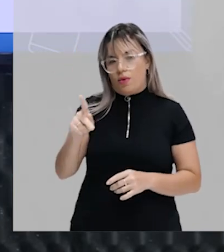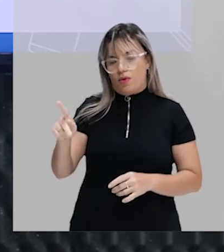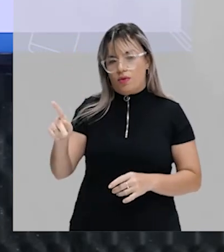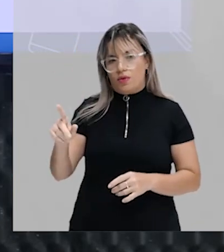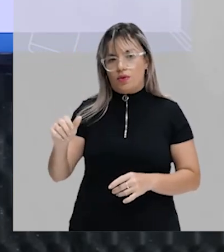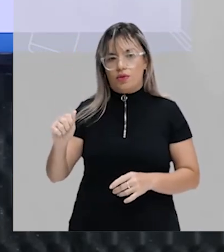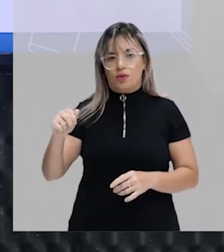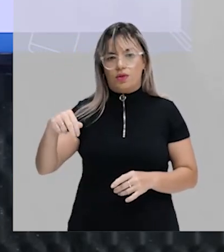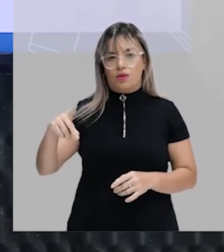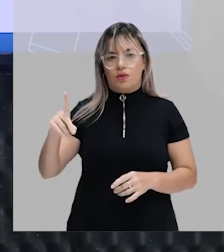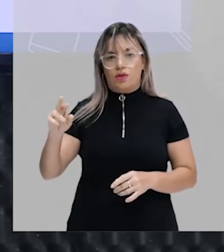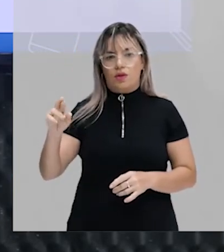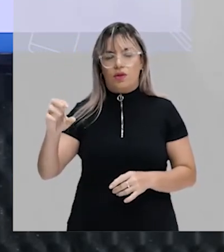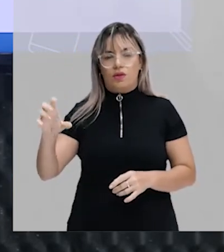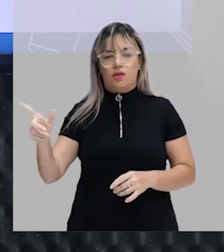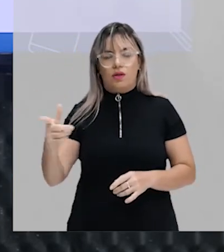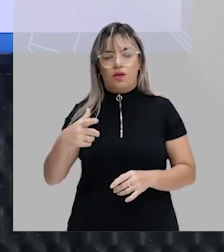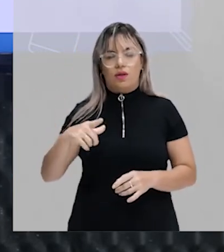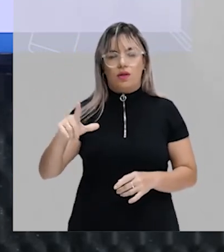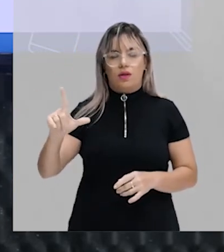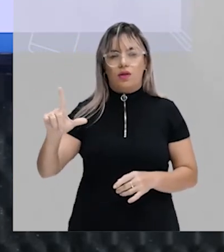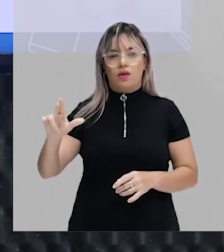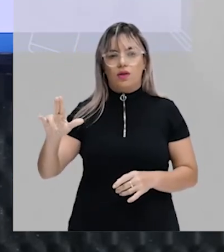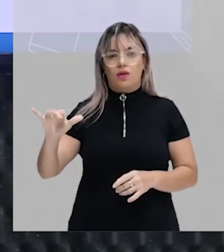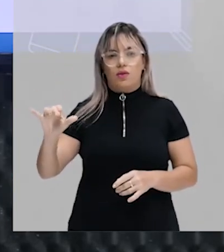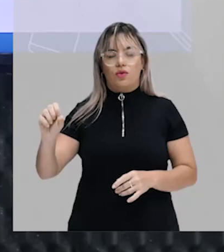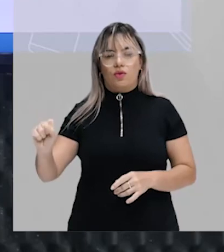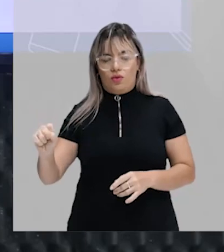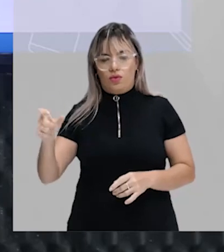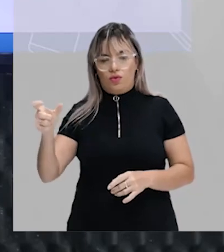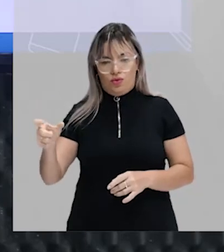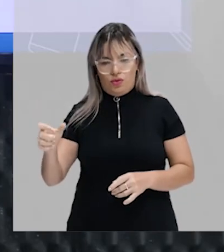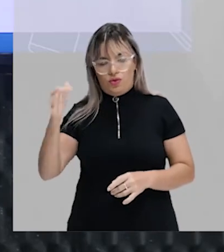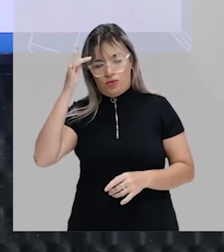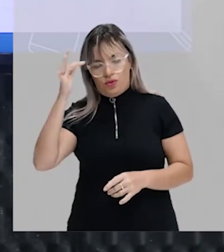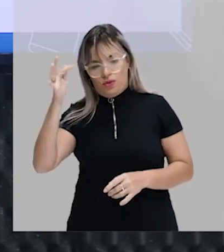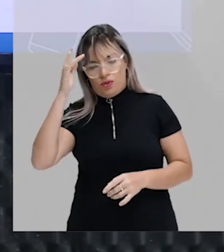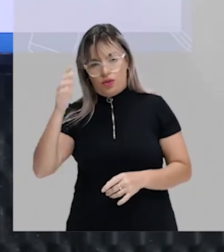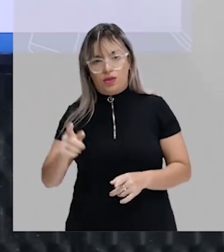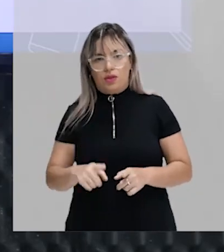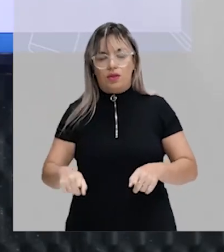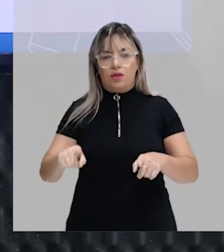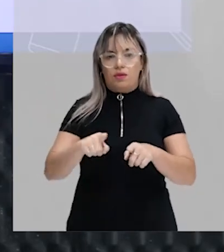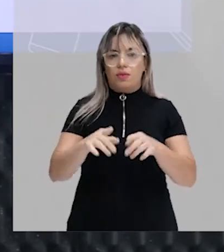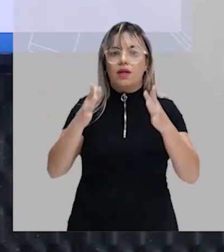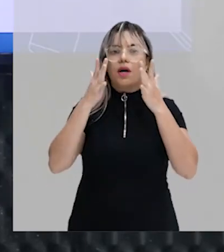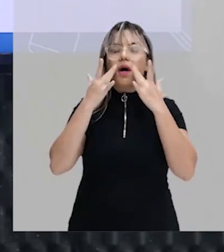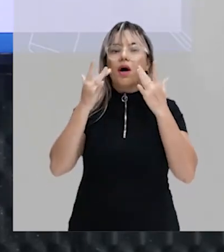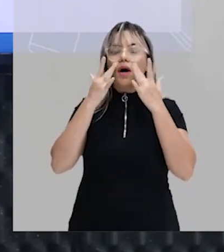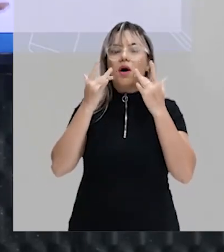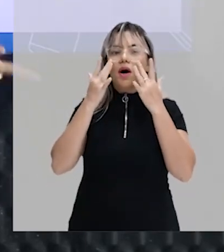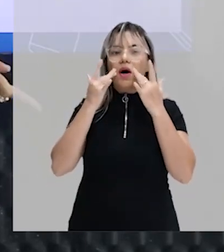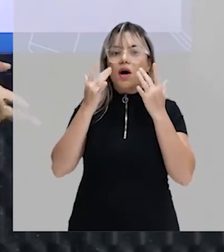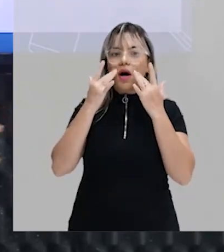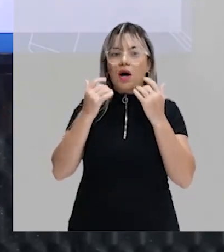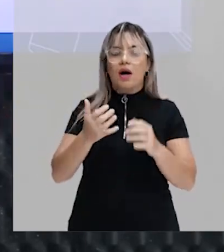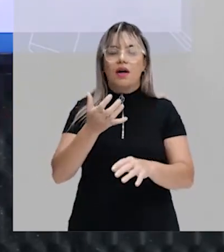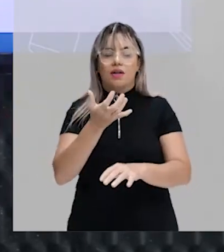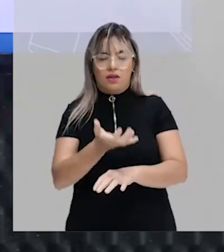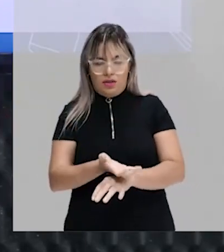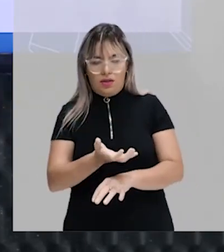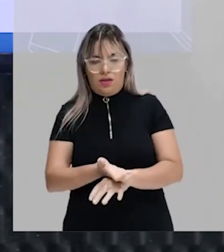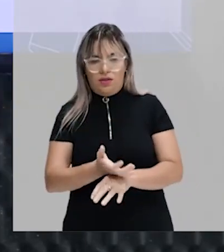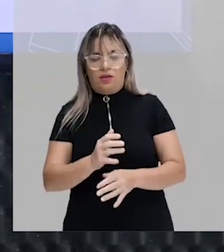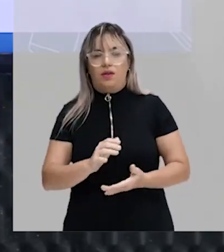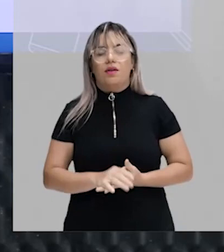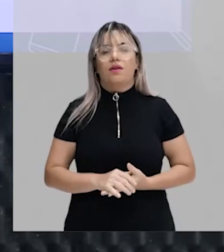arte. A disciplina arte é um movimento que fez uma modificação nas artes, mas a